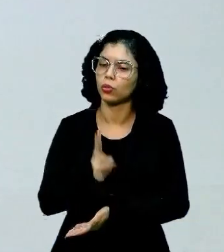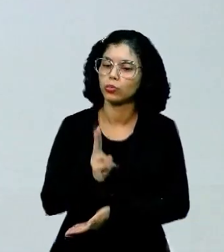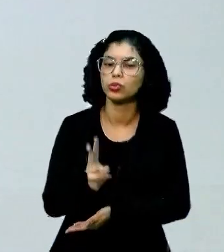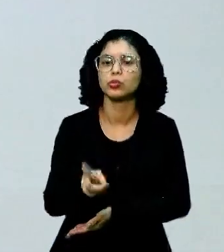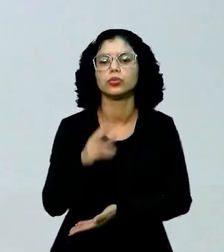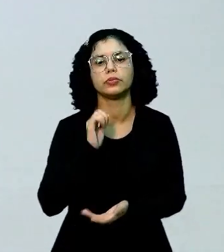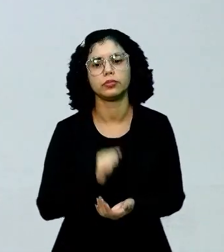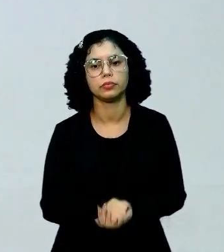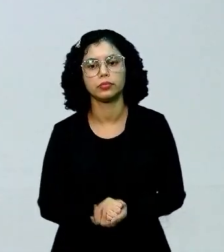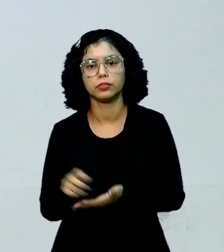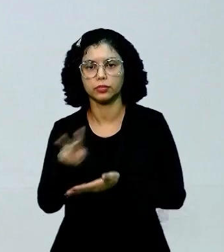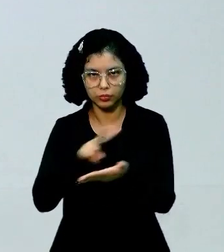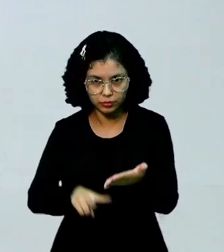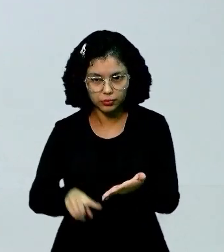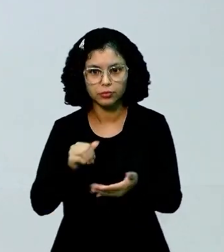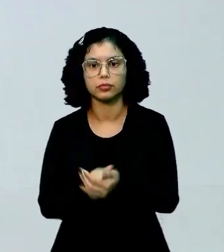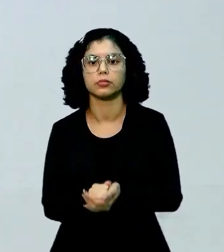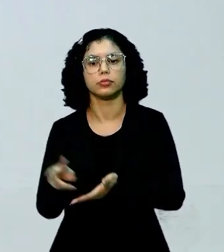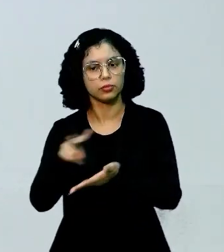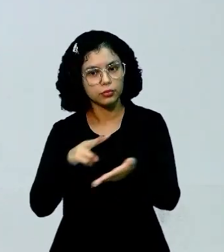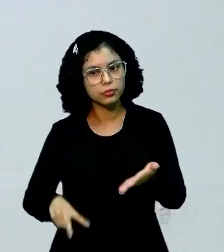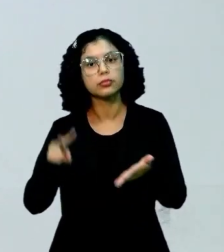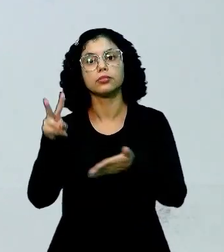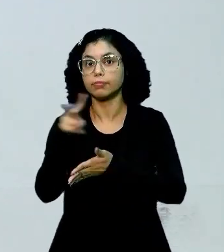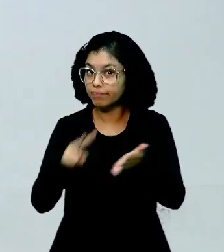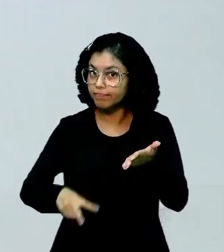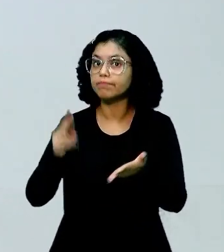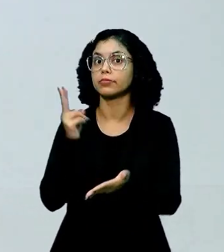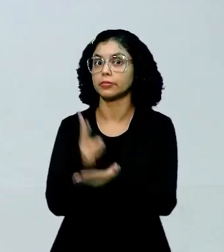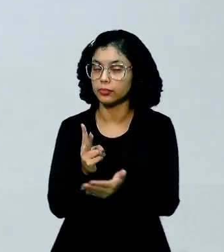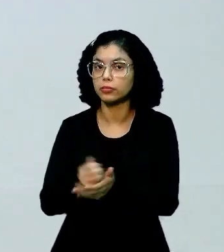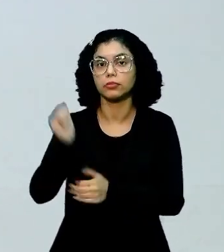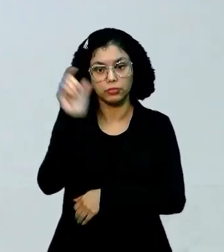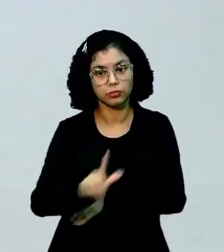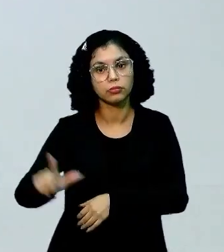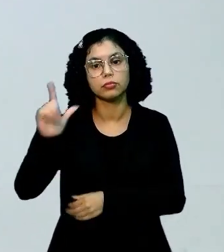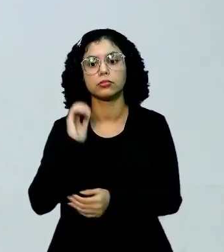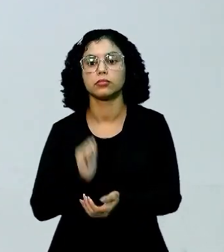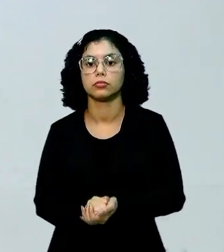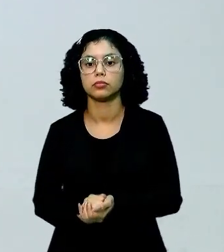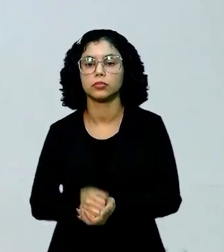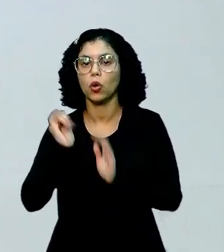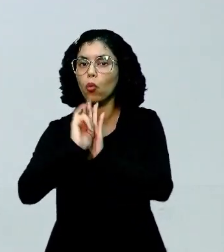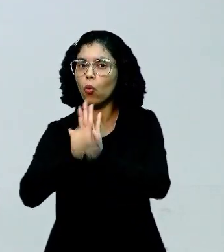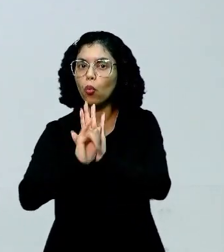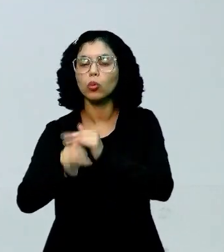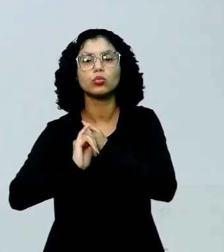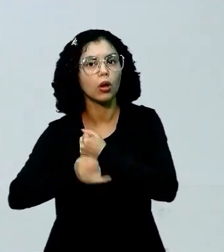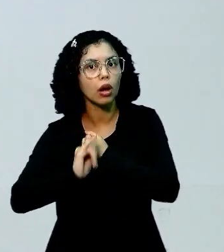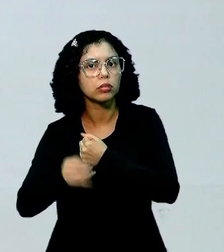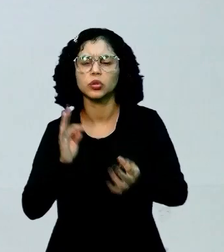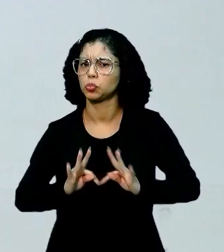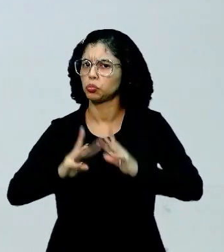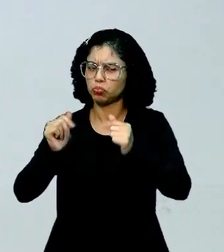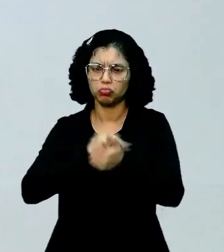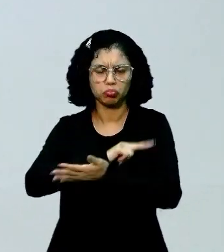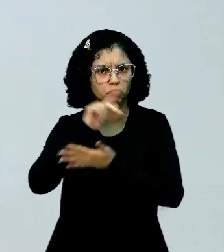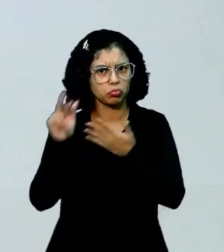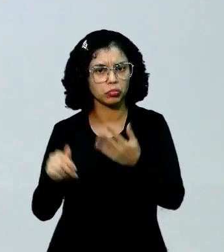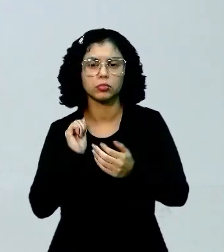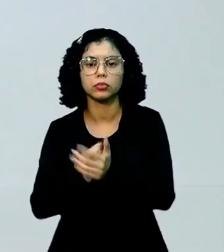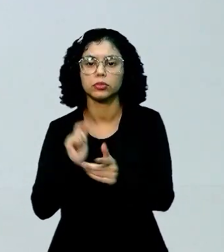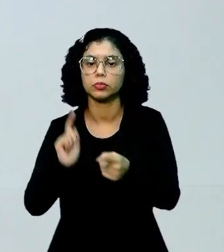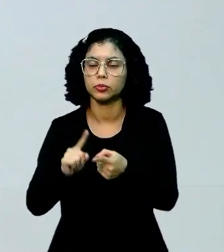dizem: lê, lê, menino, lê literatura, lê conto, lê o que você quiser, mas leia, né? Enfim, por quê?